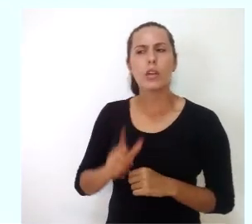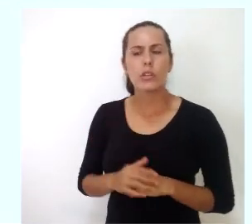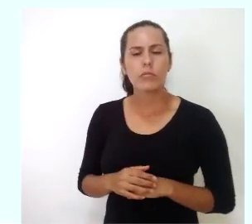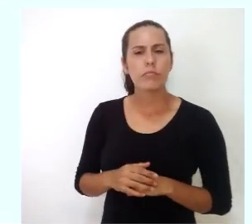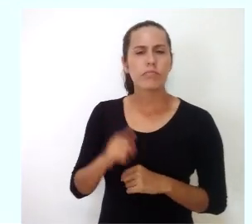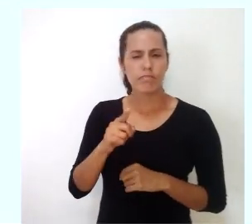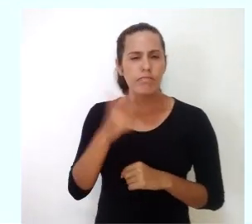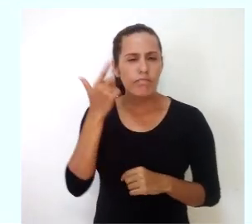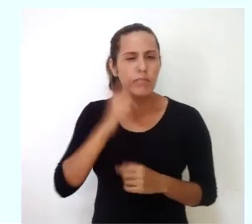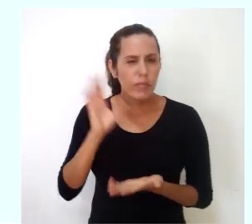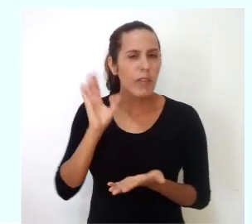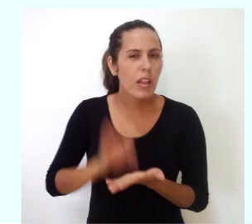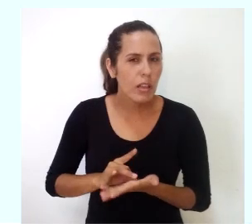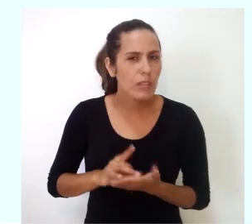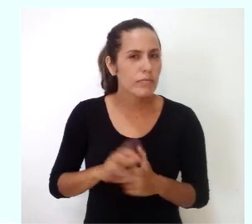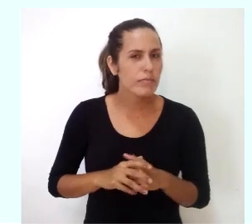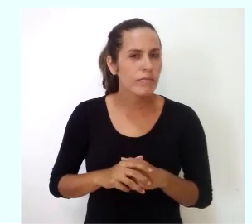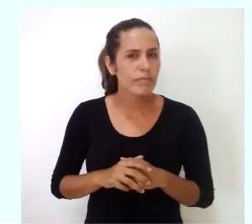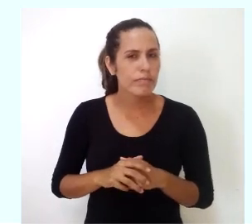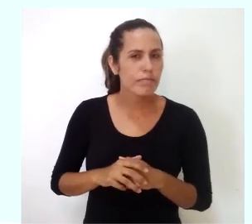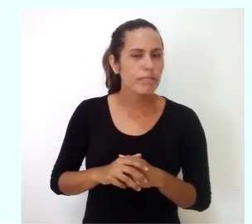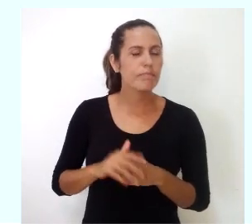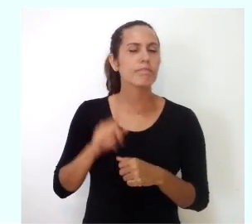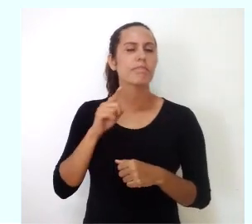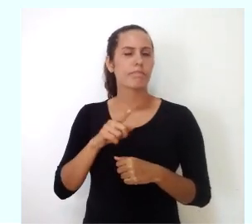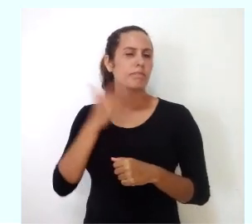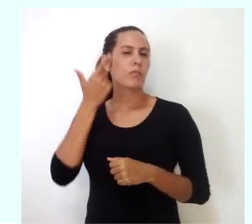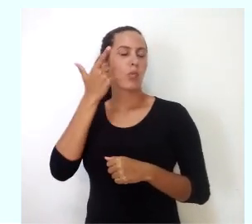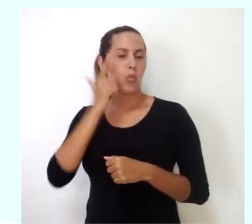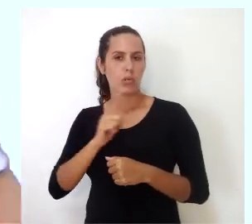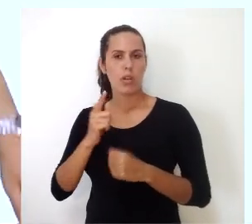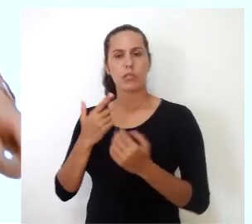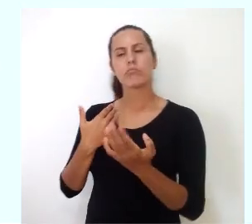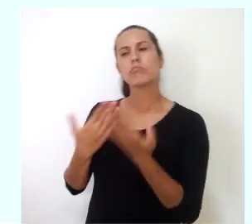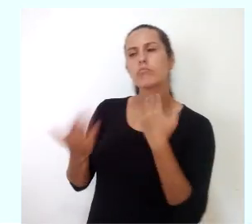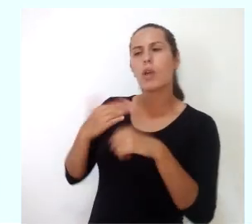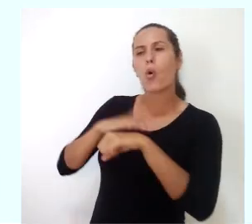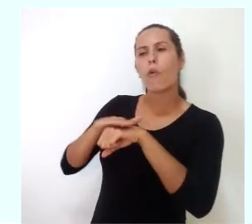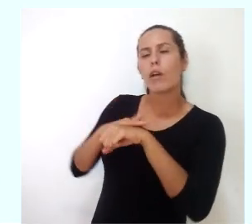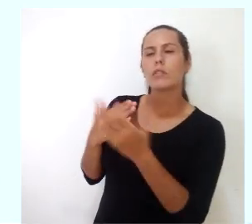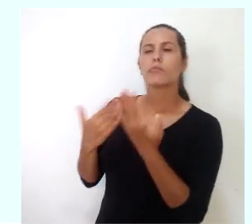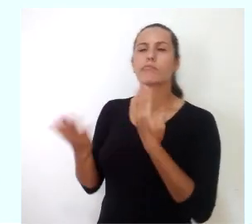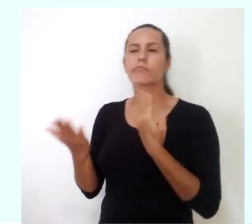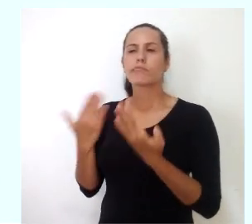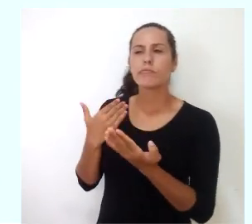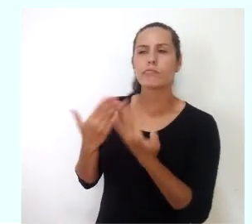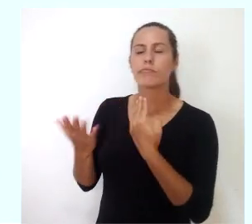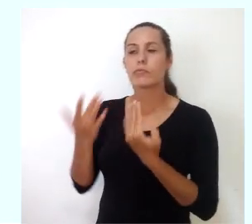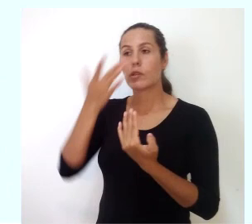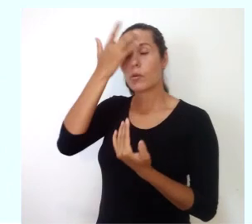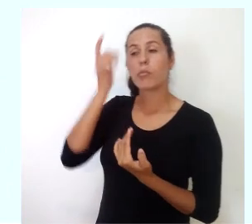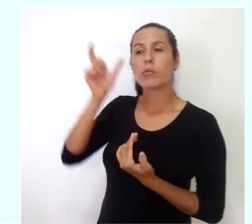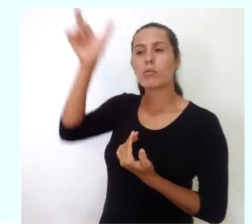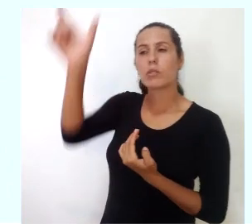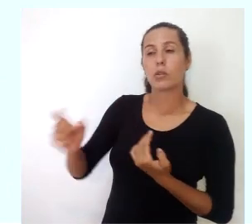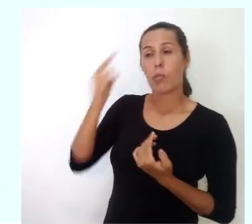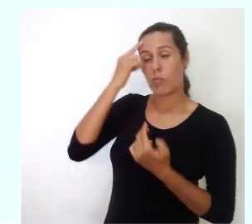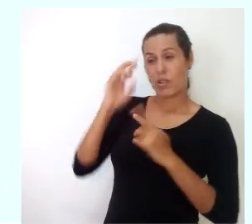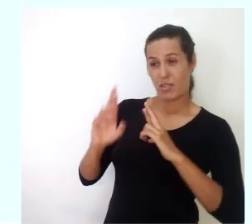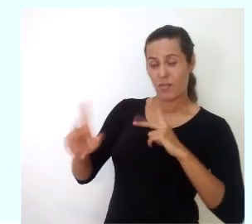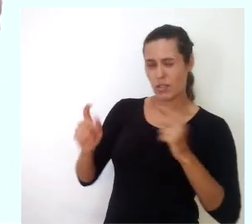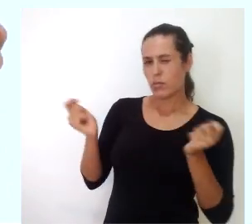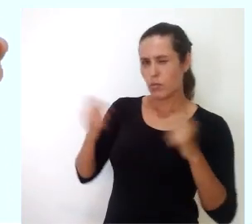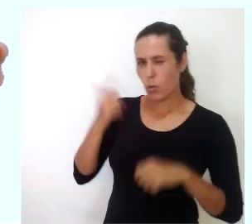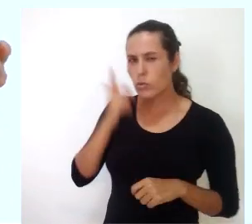consegue conversar, dialogar, trocar ideias com aquele que pensa diferente de você? Será que